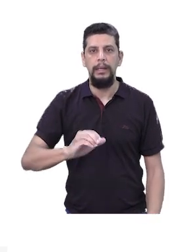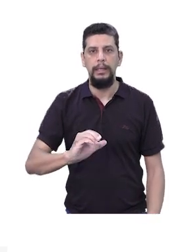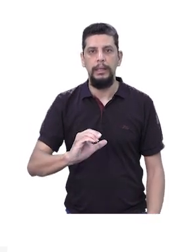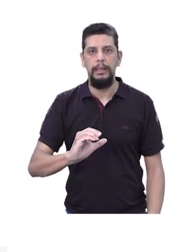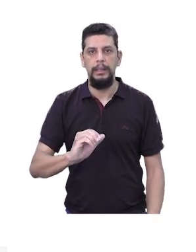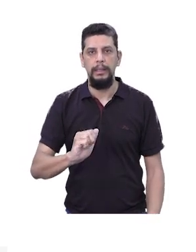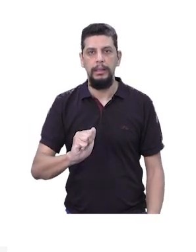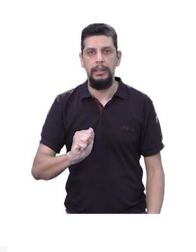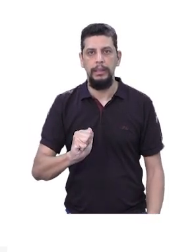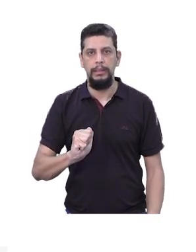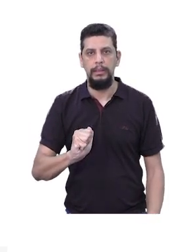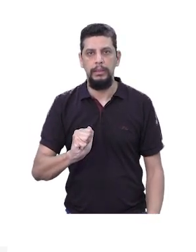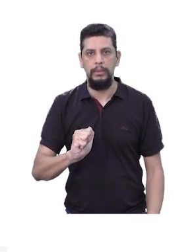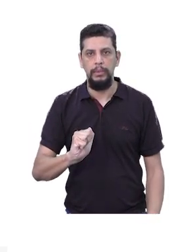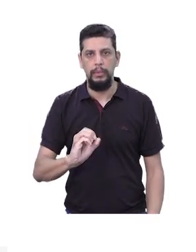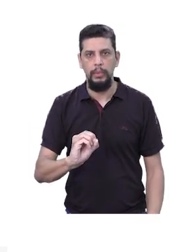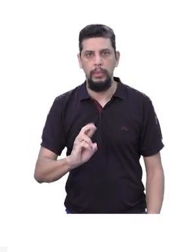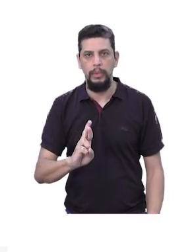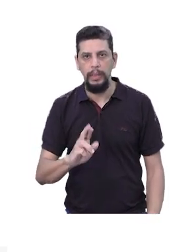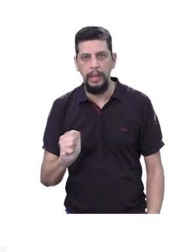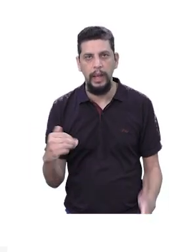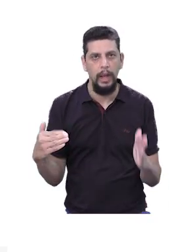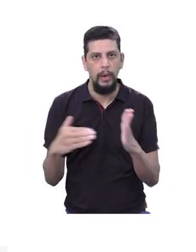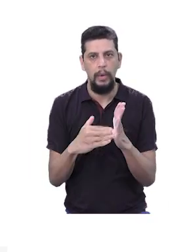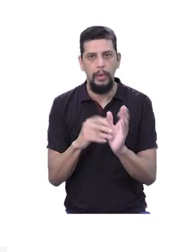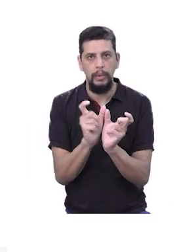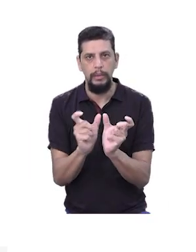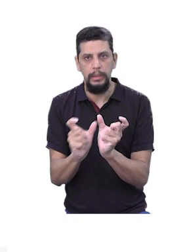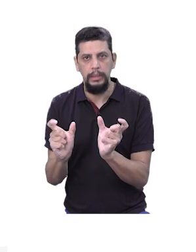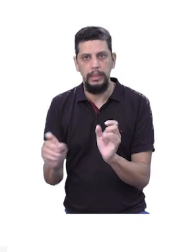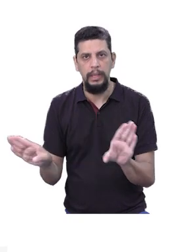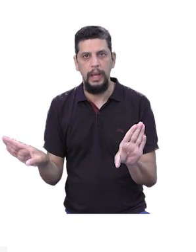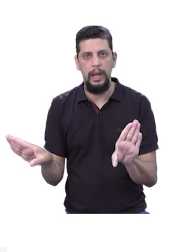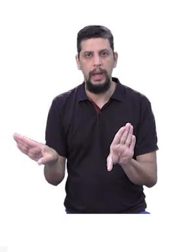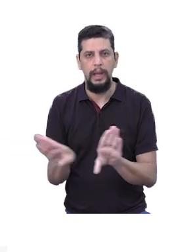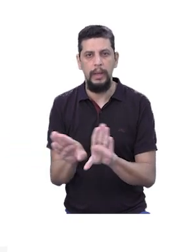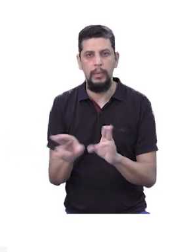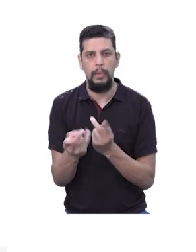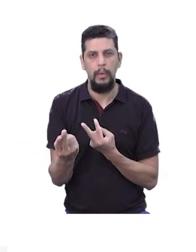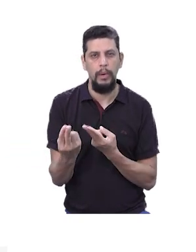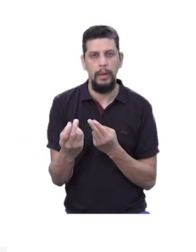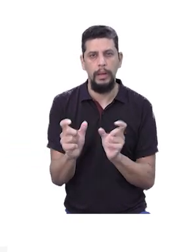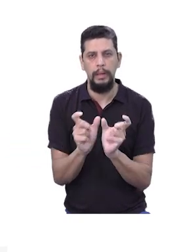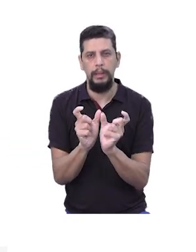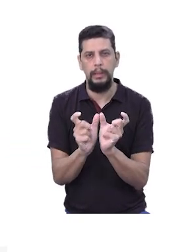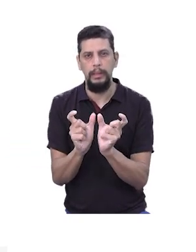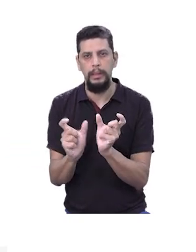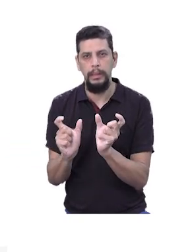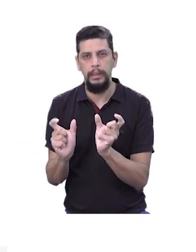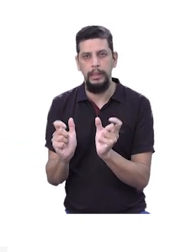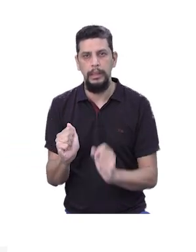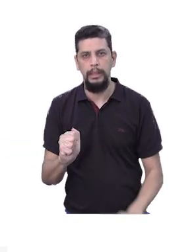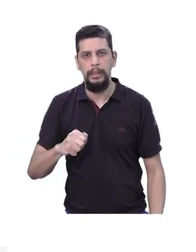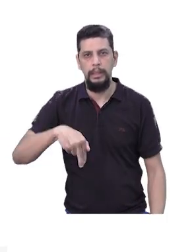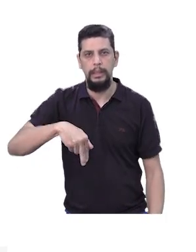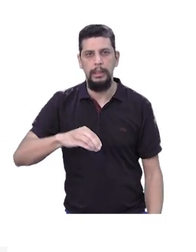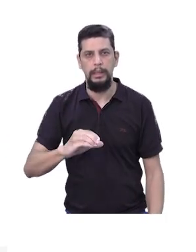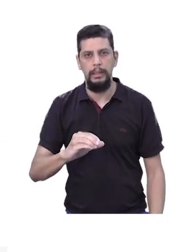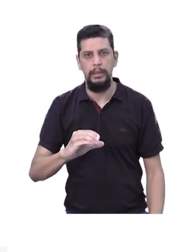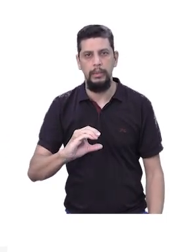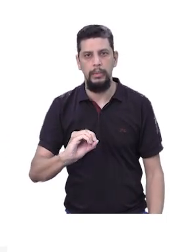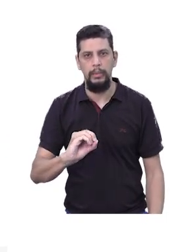âncora. A última sílaba dessa palavra é igual à última sílaba da palavra